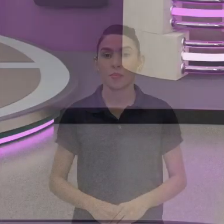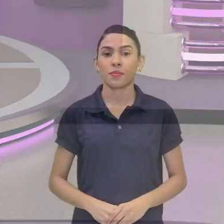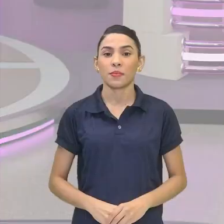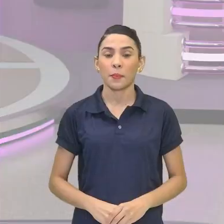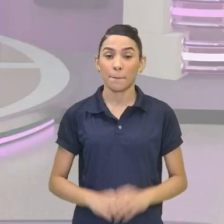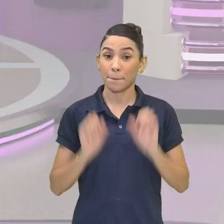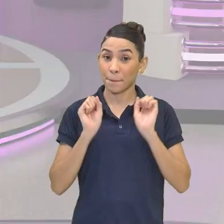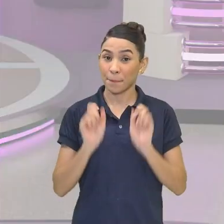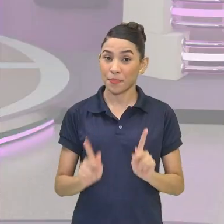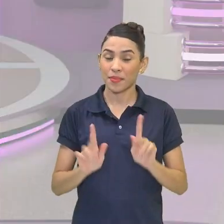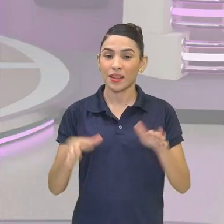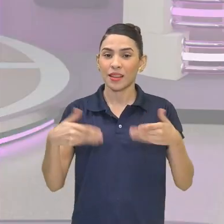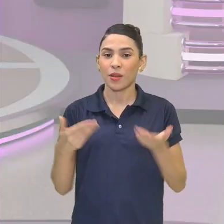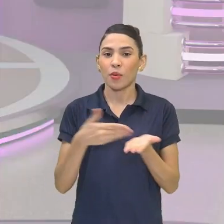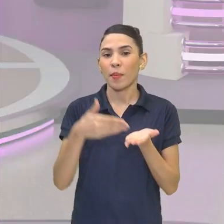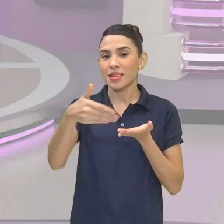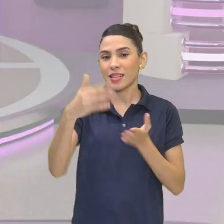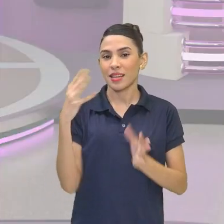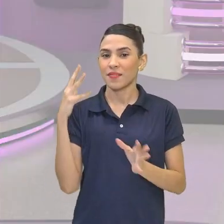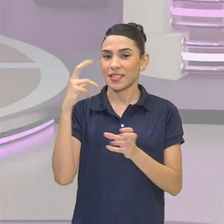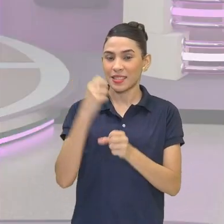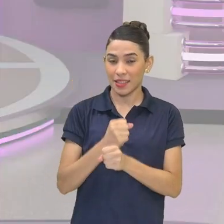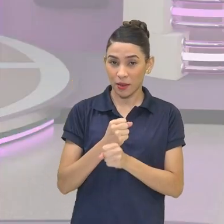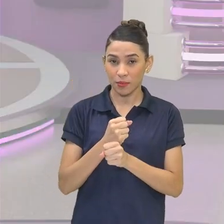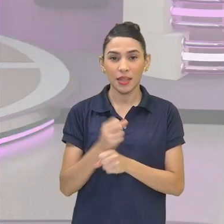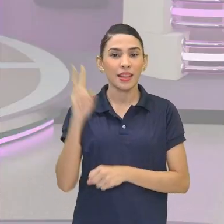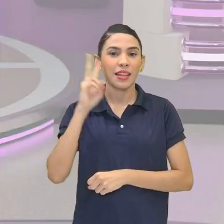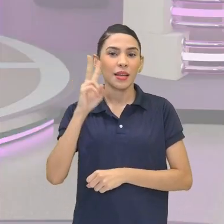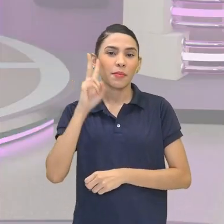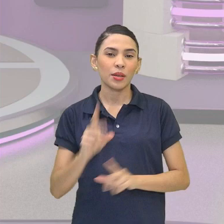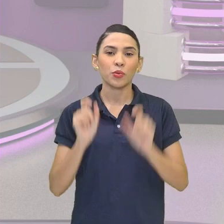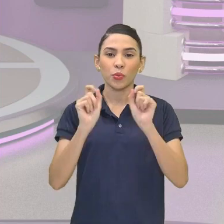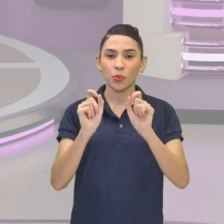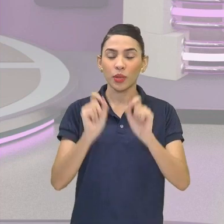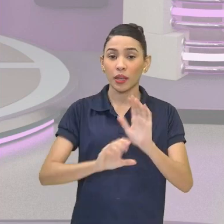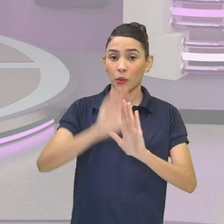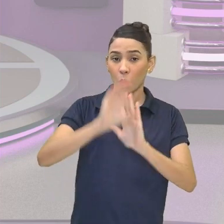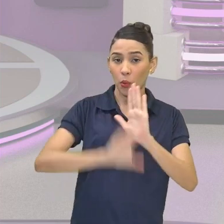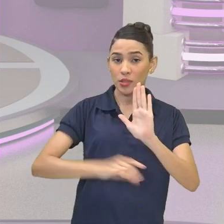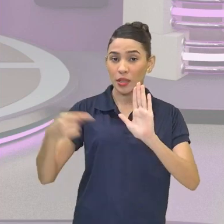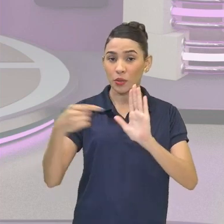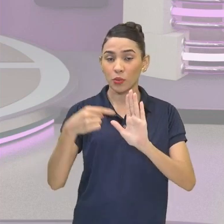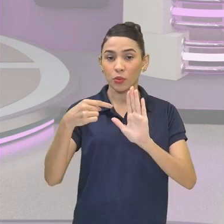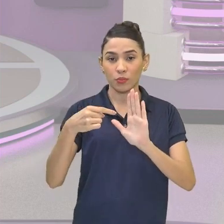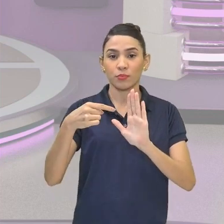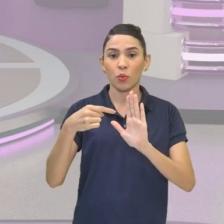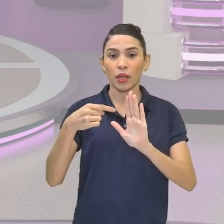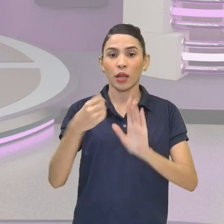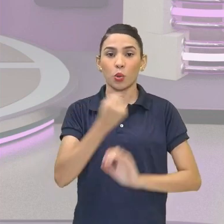Muito bem, então vamos começar a nossa revisão recordando o conceito de números naturais.